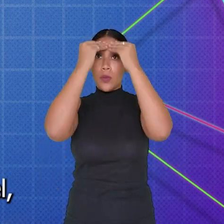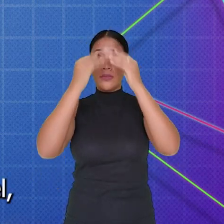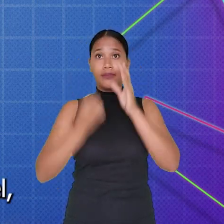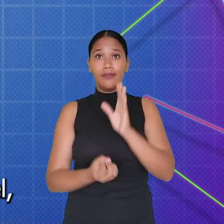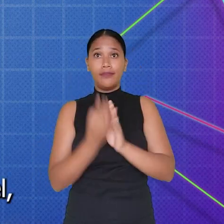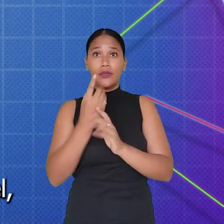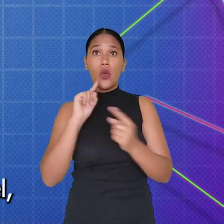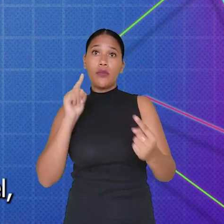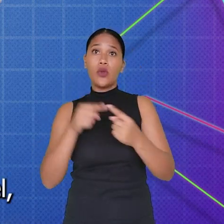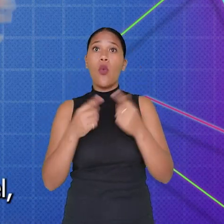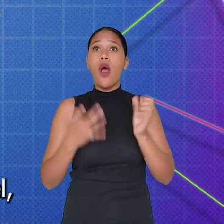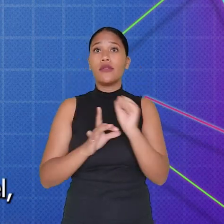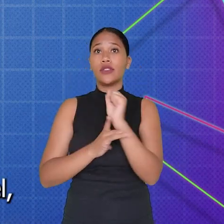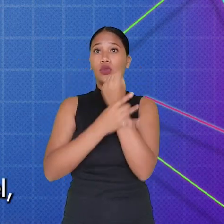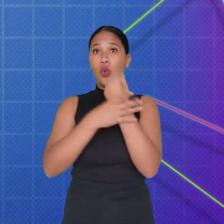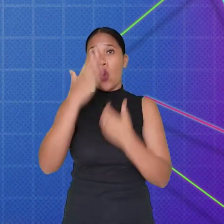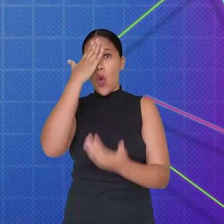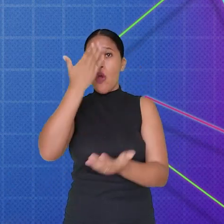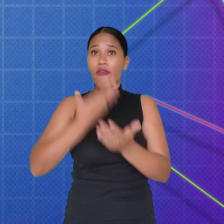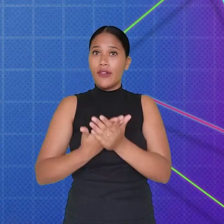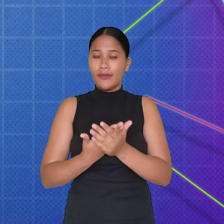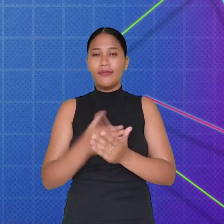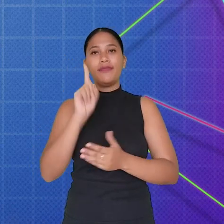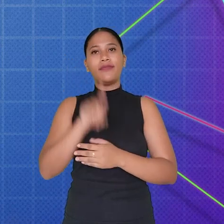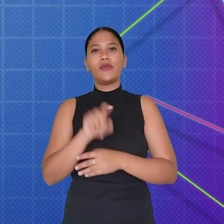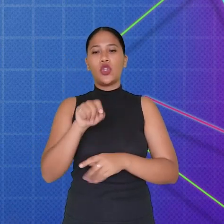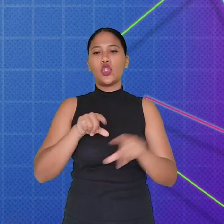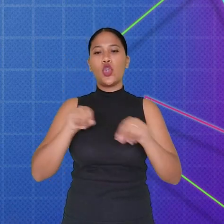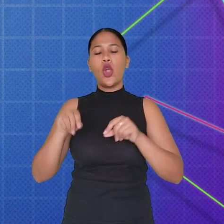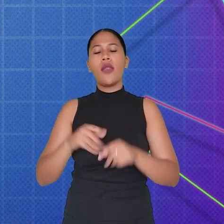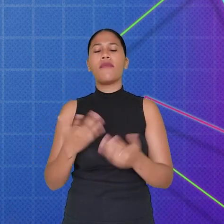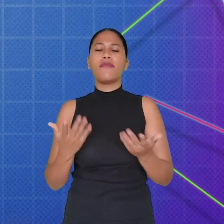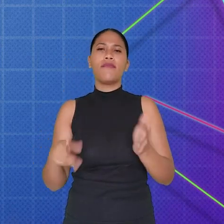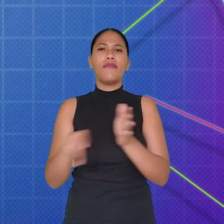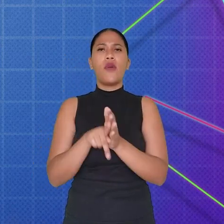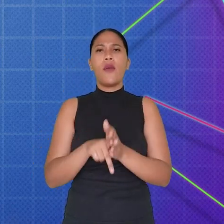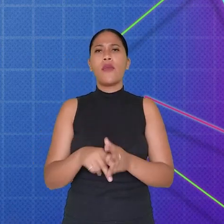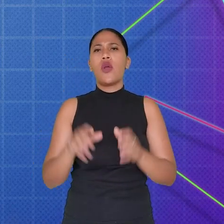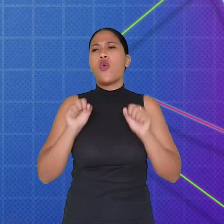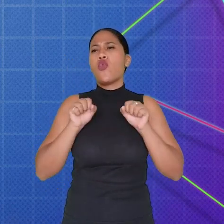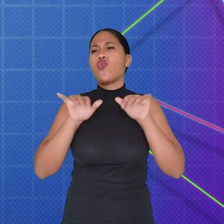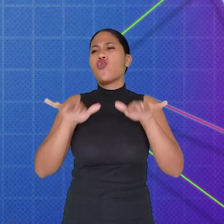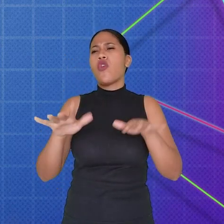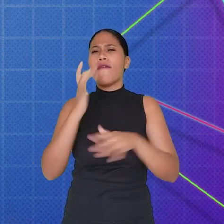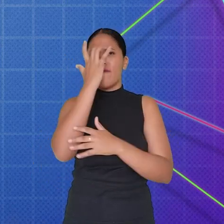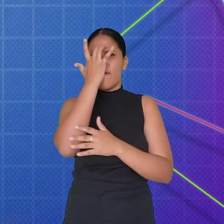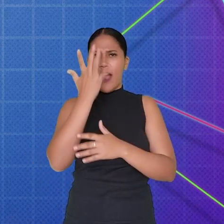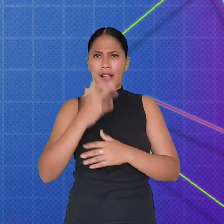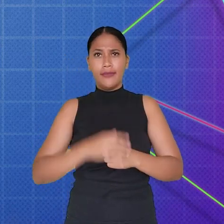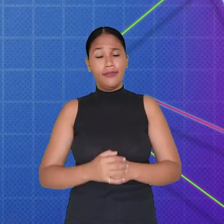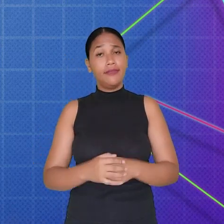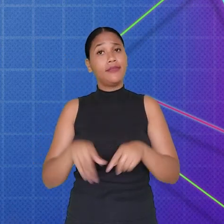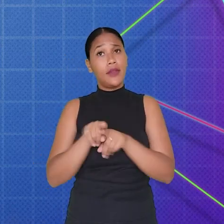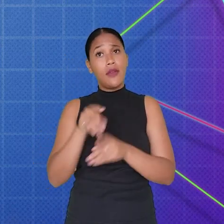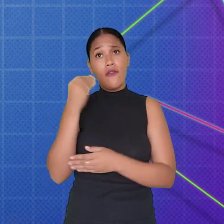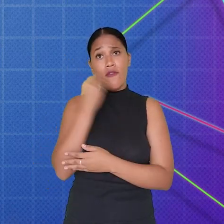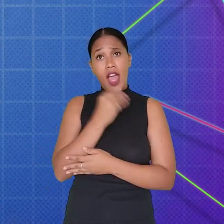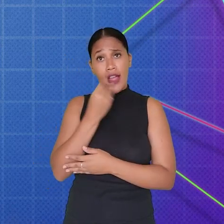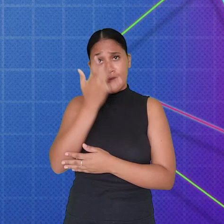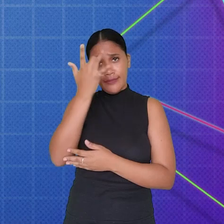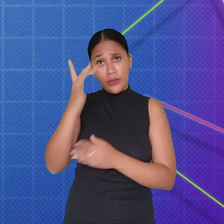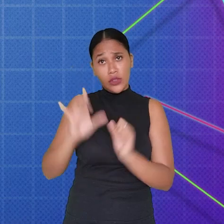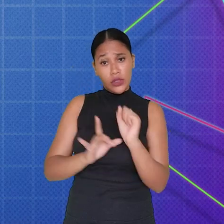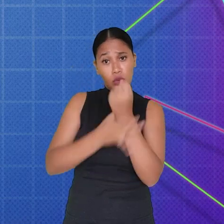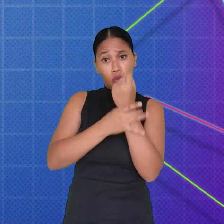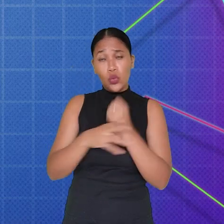foi criada com o objetivo de ser segura e confiável, tornando-a uma escolha popular para muitos projetos de software. Mas além de suas facilidades de